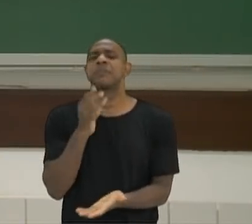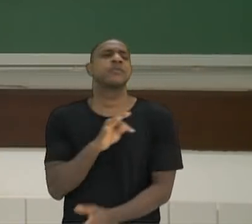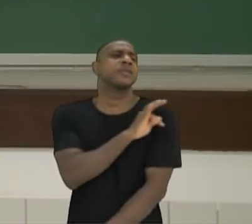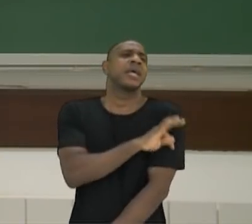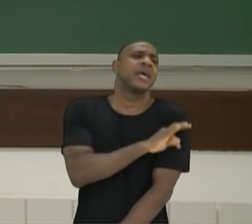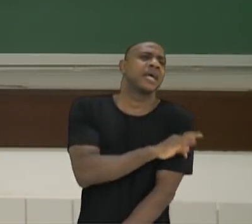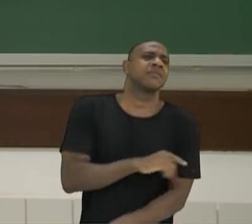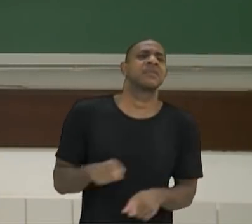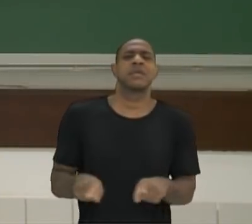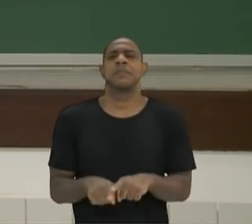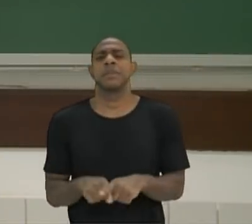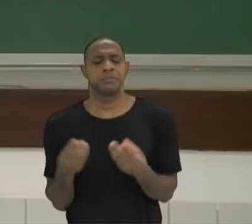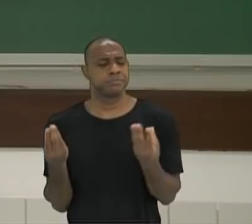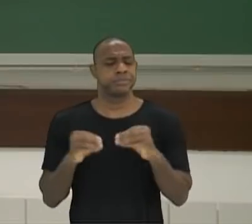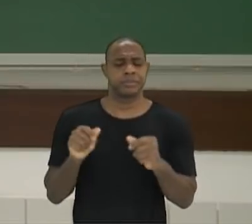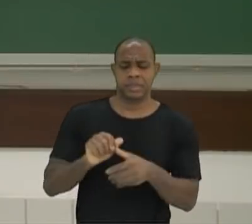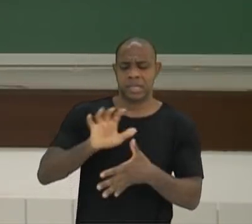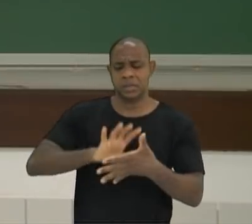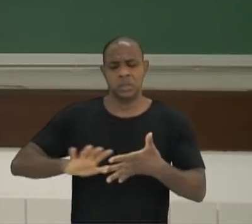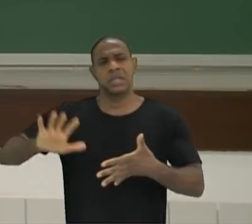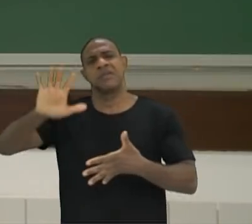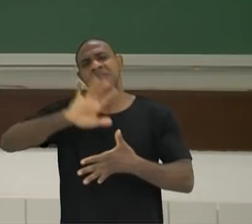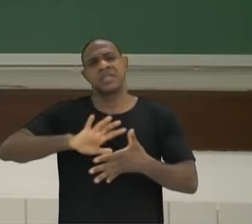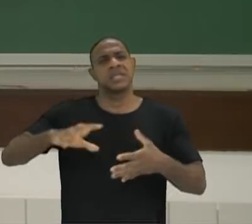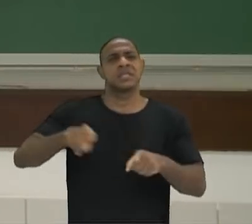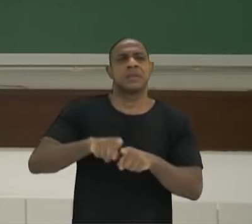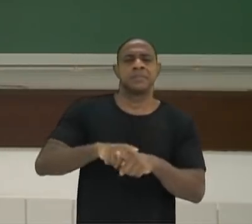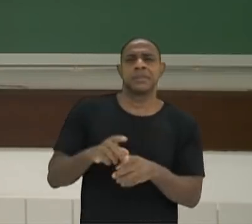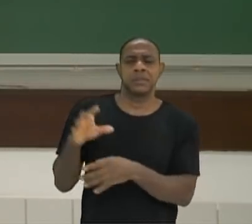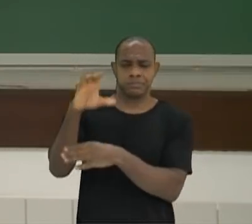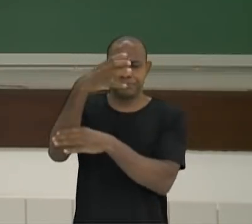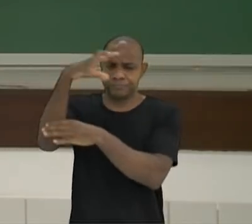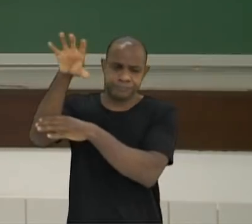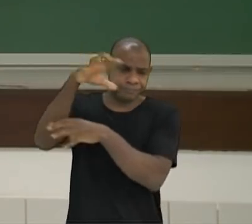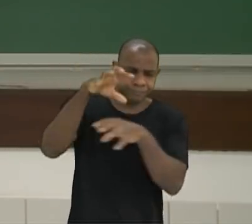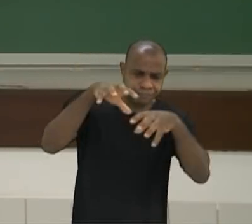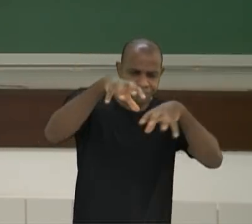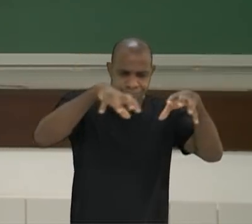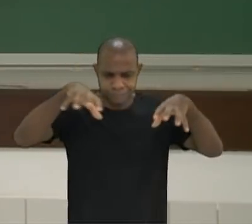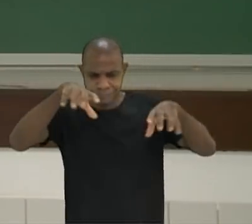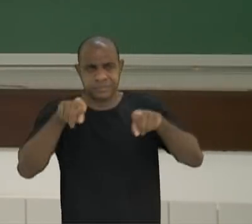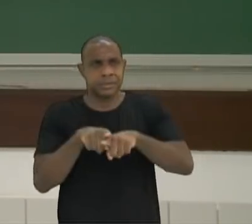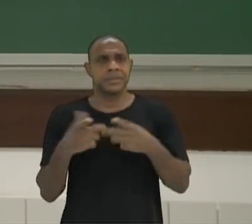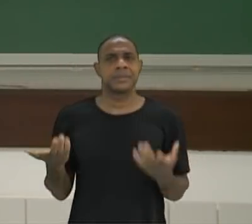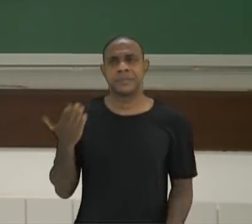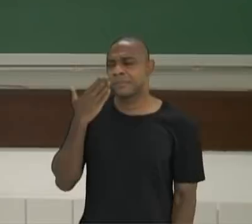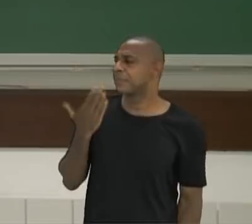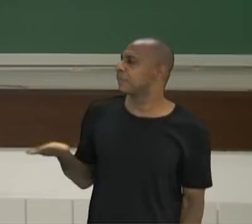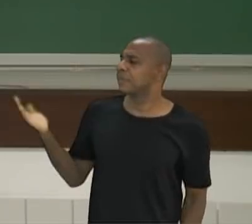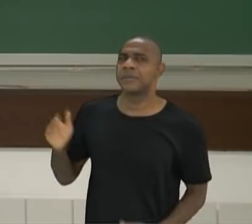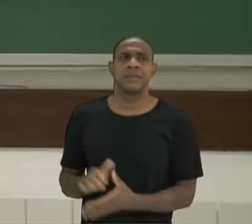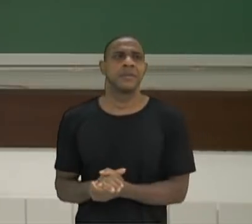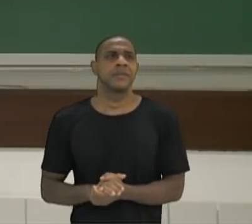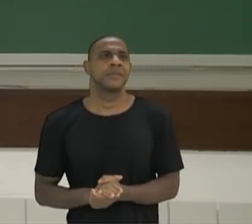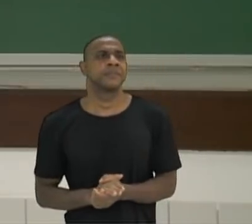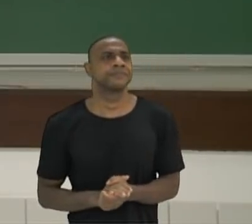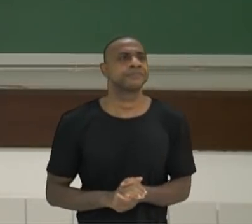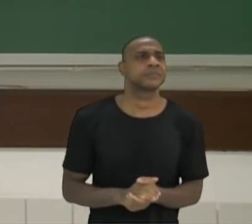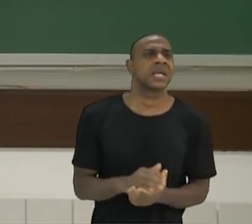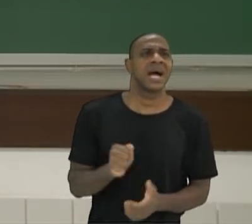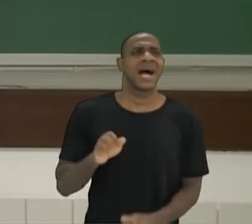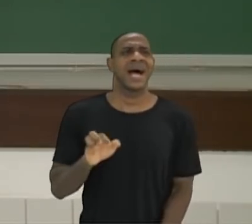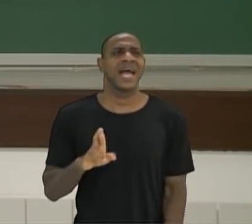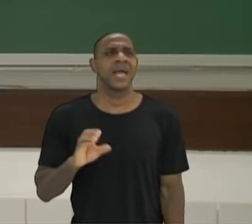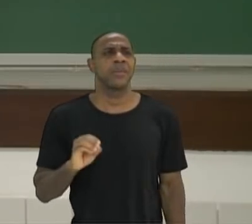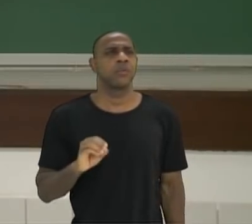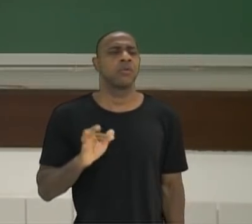e aplicações da cartografia, do sensoriamento remoto no nosso dia a dia. Primeiro, a aerofotogrametria,